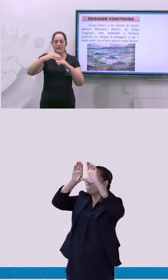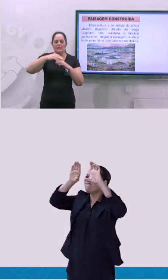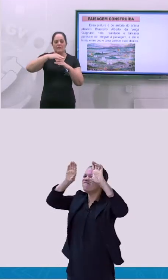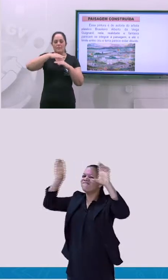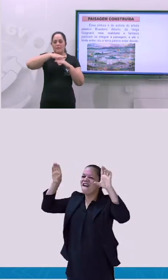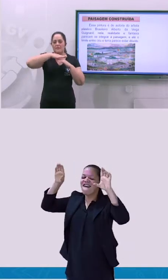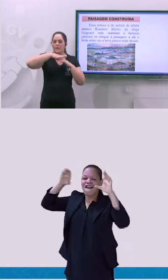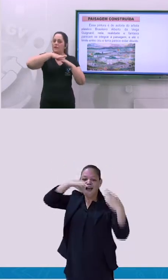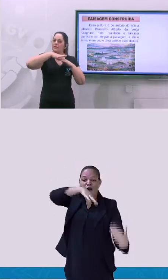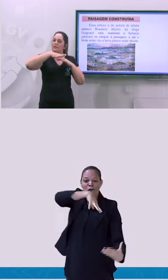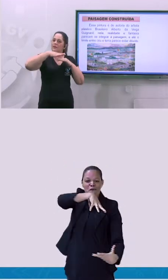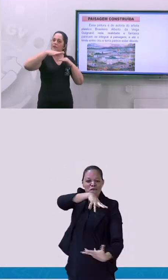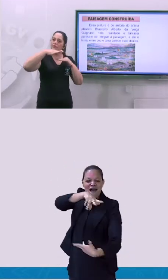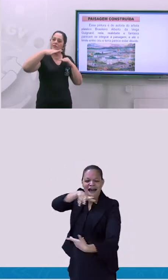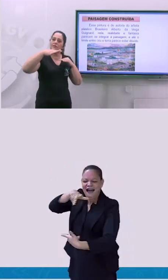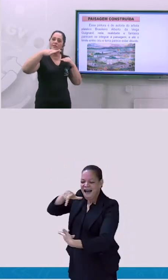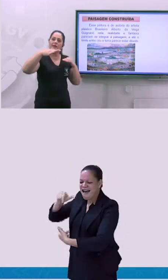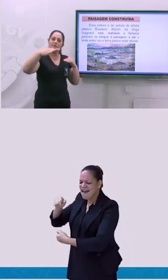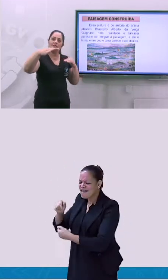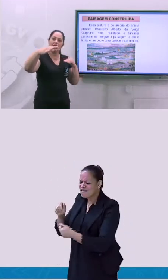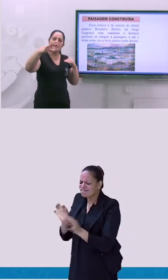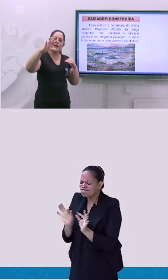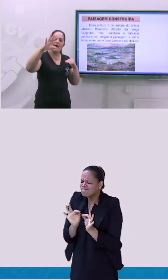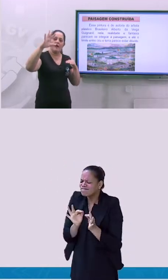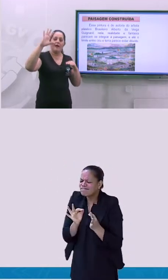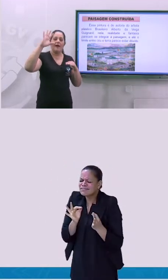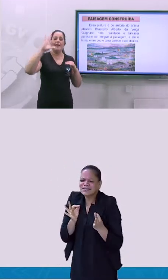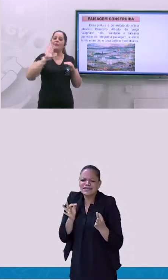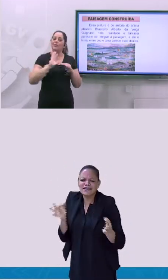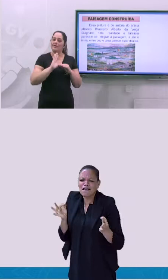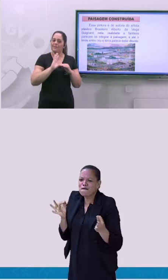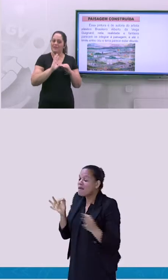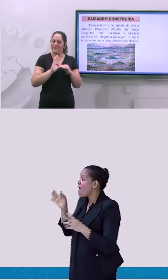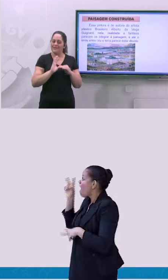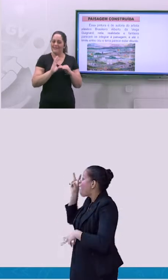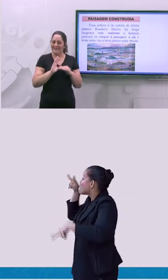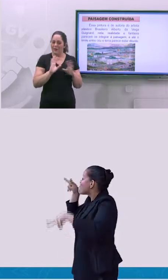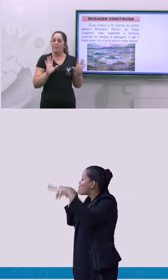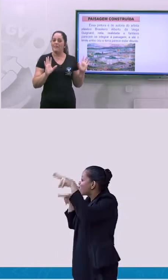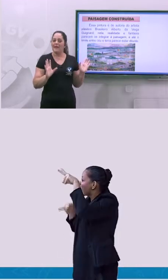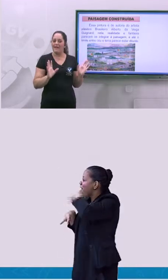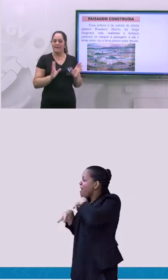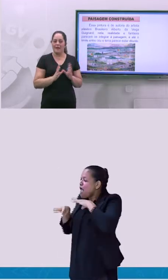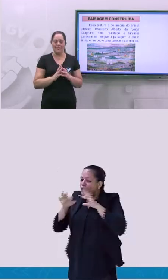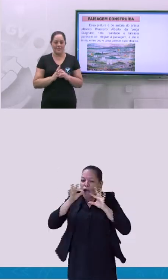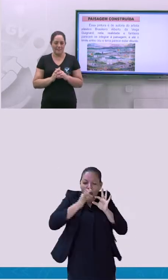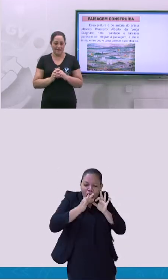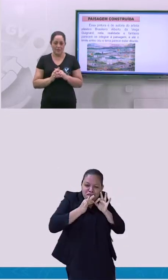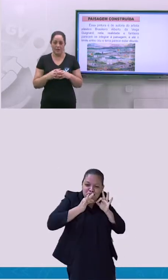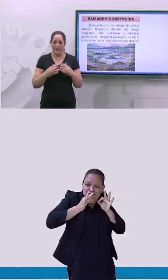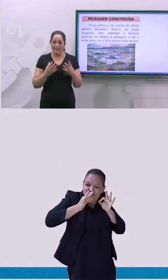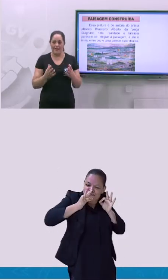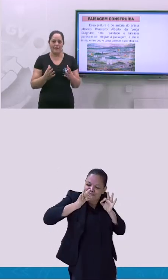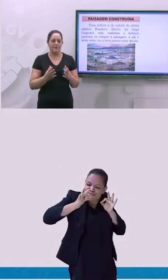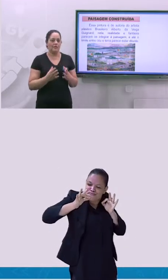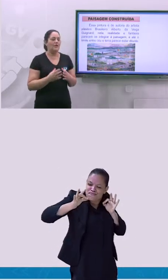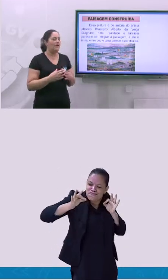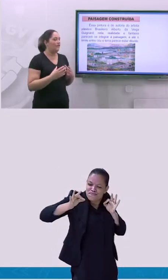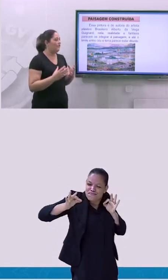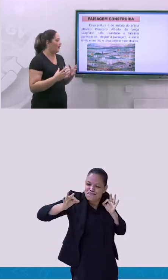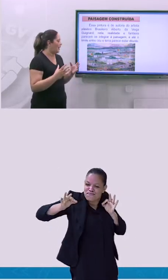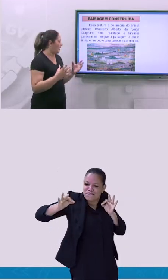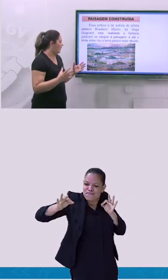terra. Simplesmente você consegue visualizar além do horizonte, como se essa imagem quisesse nos passar